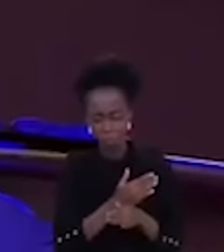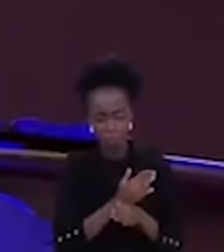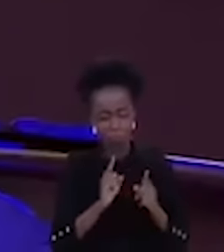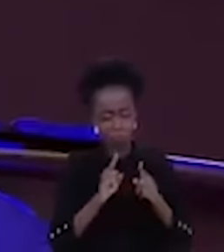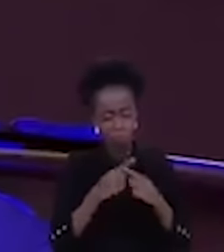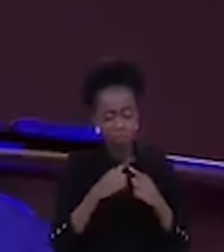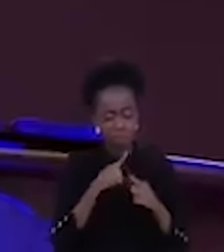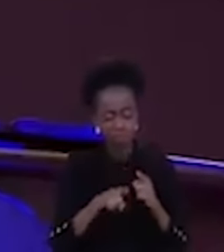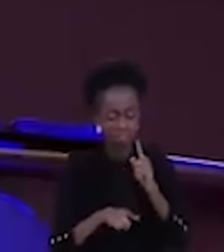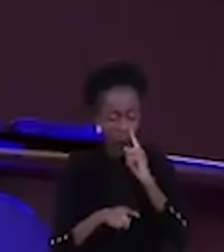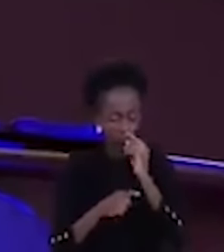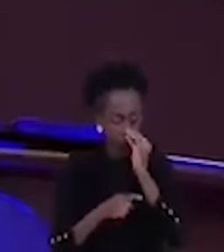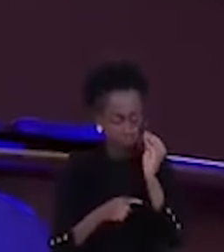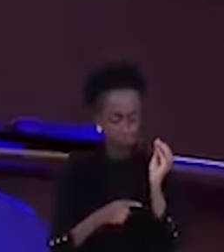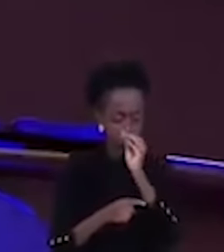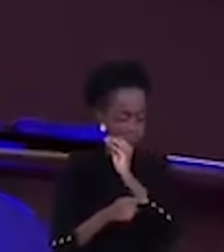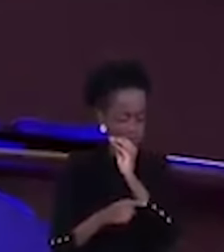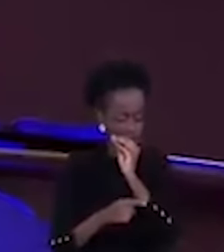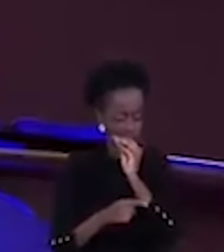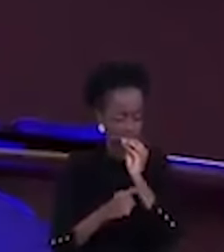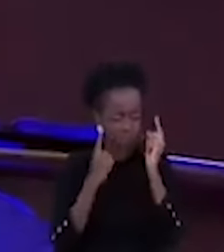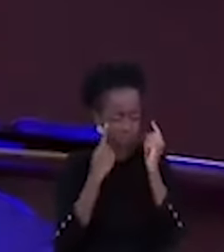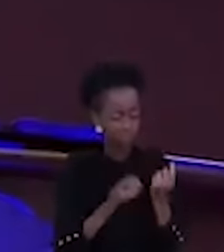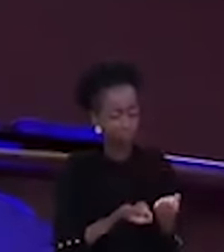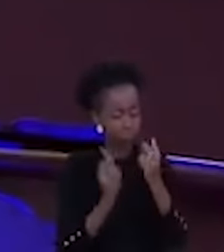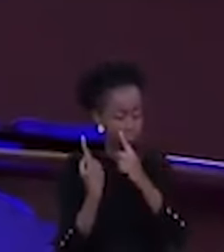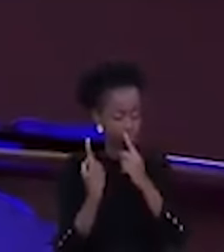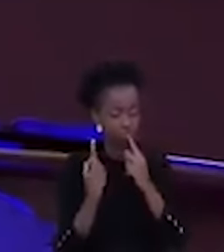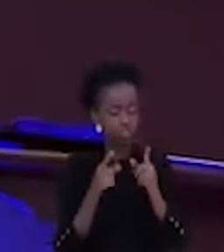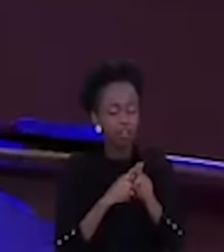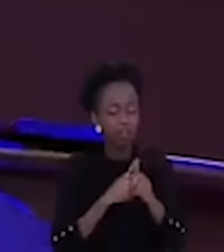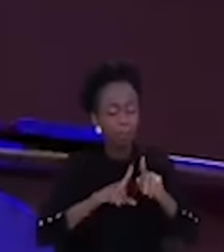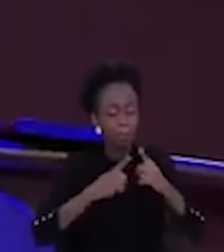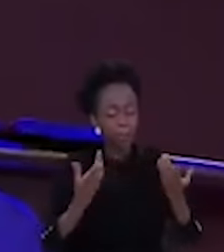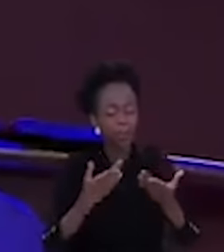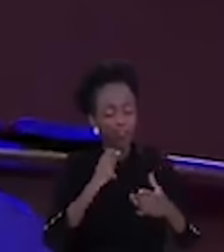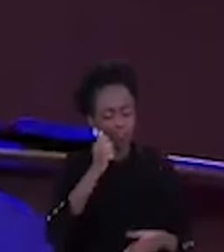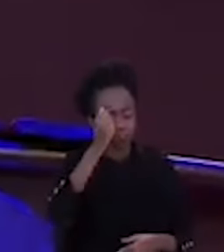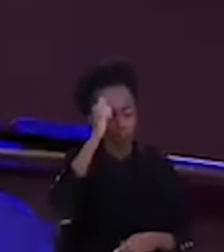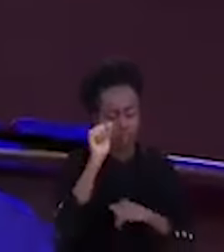o ignorava, ou porque apenas o namorava. Mas agora que você